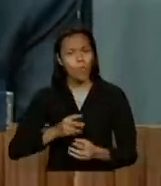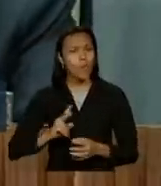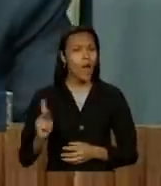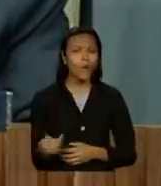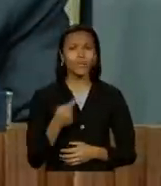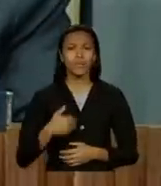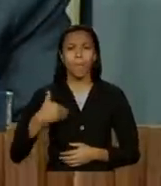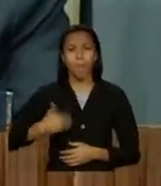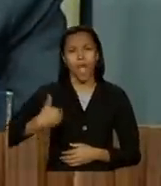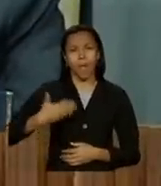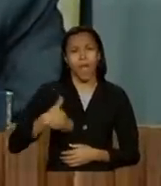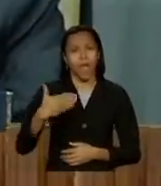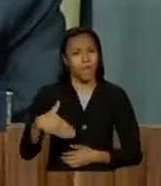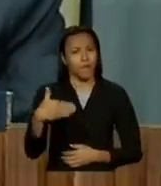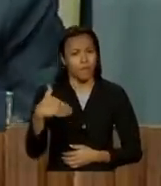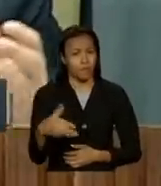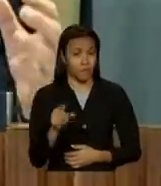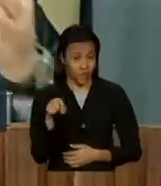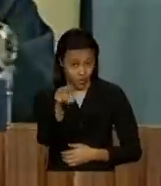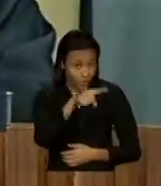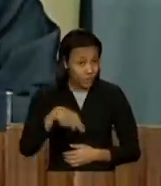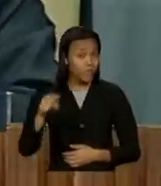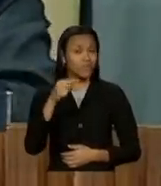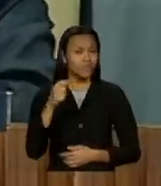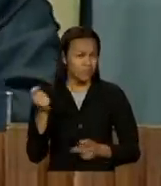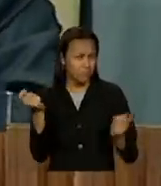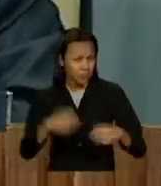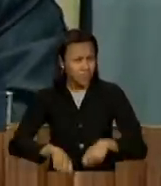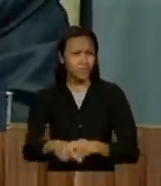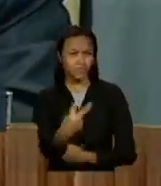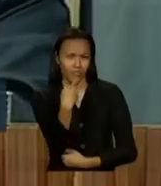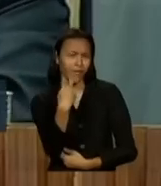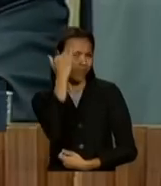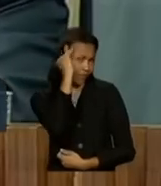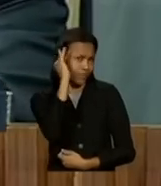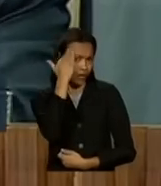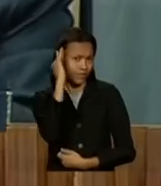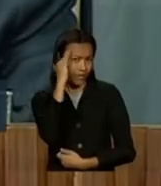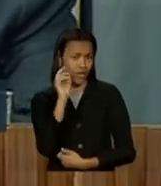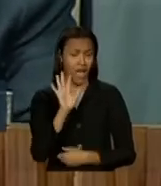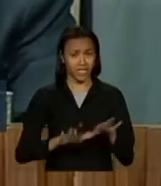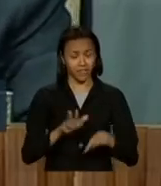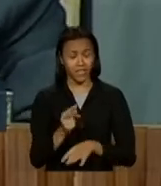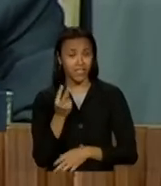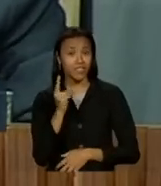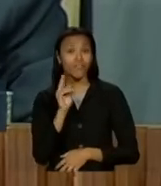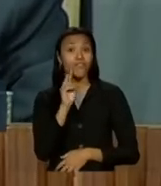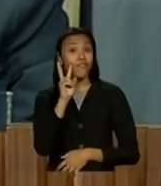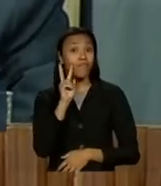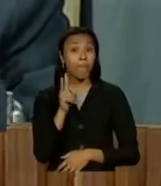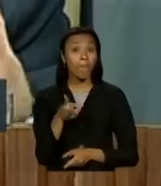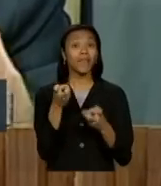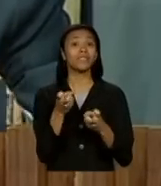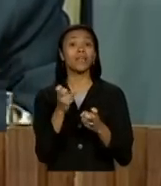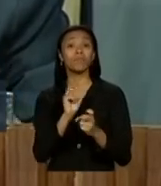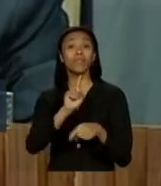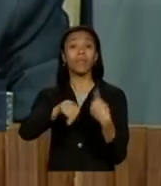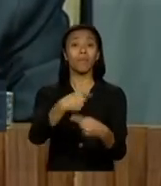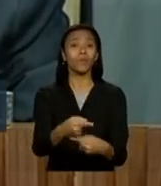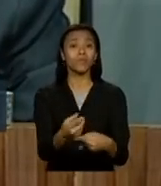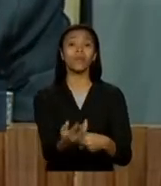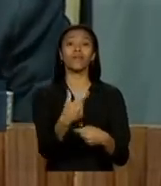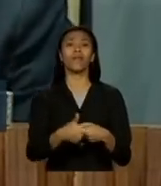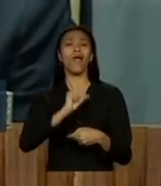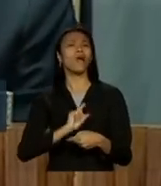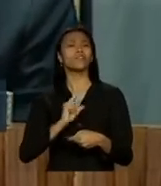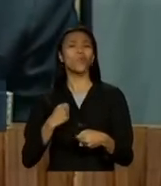processo né Para que vocês tenham entendimento porque quando se olha só oo final e que como é que se chegou